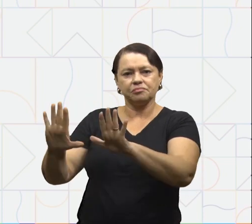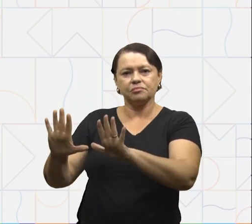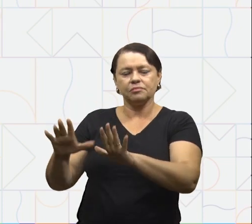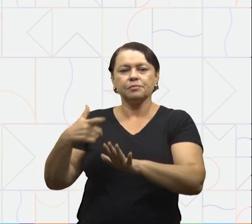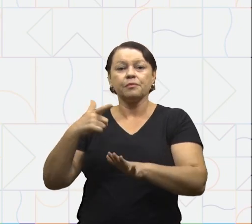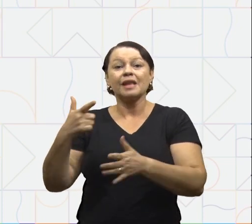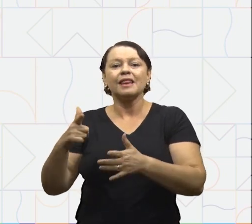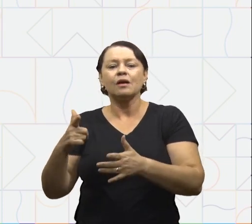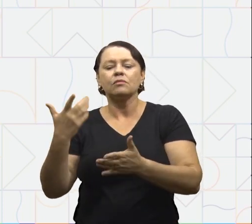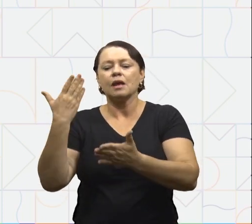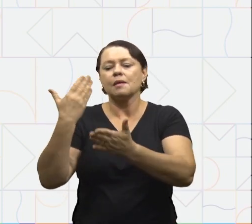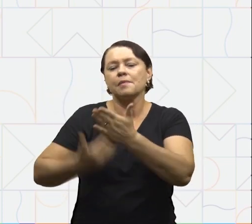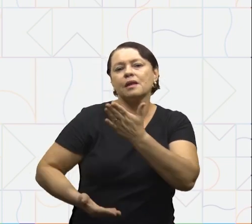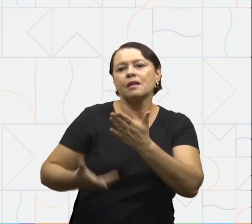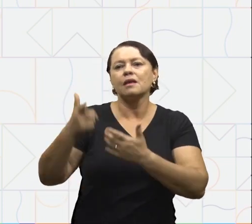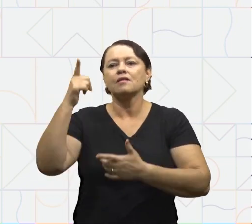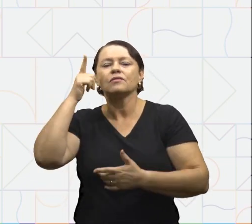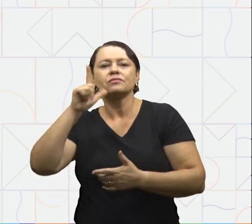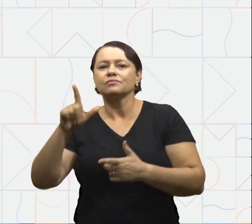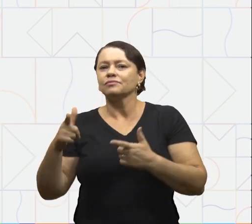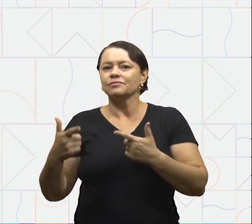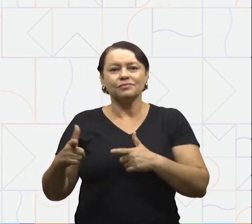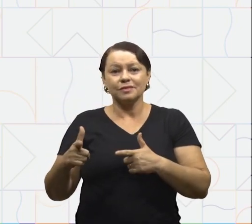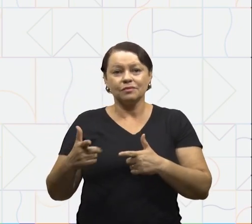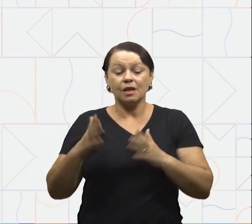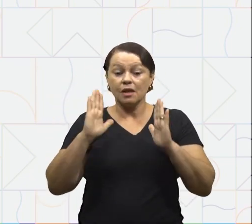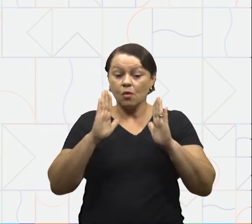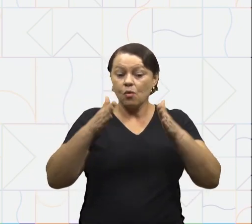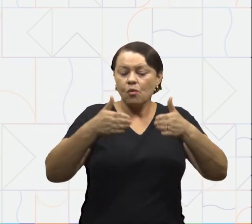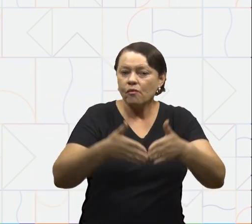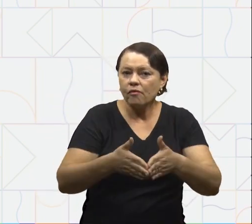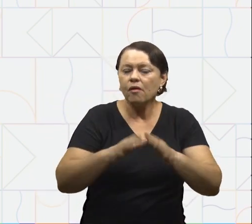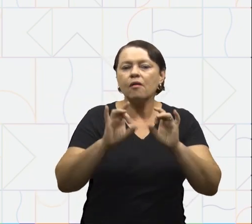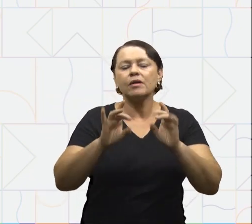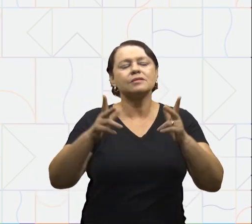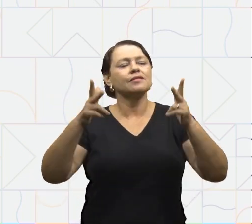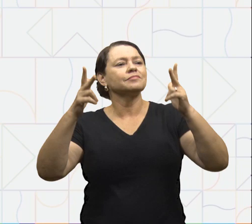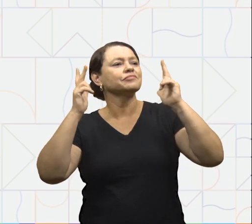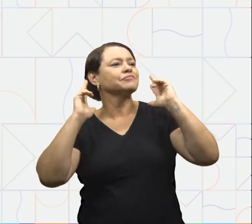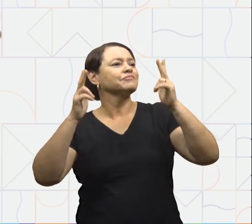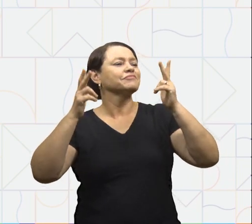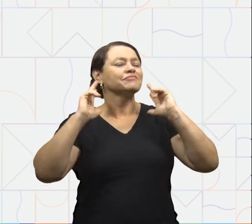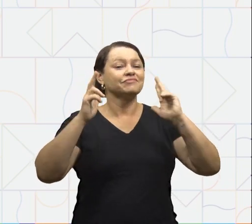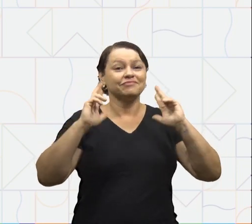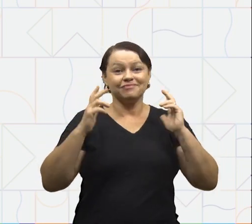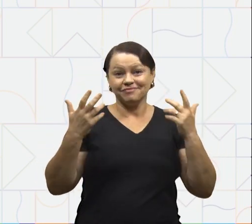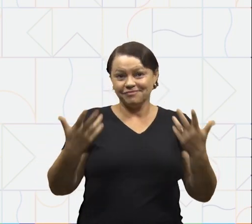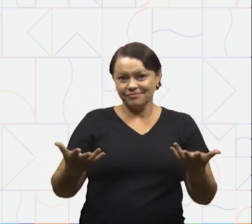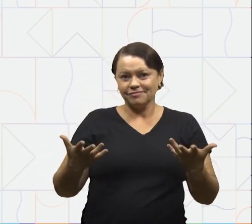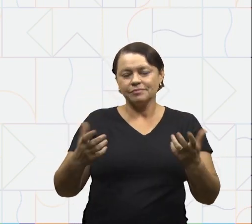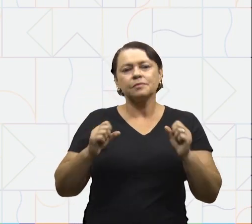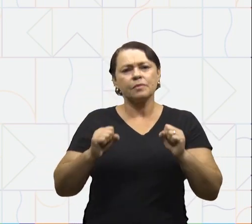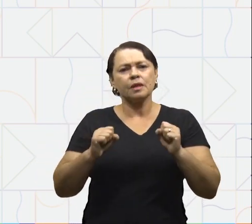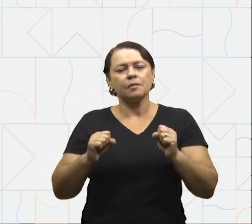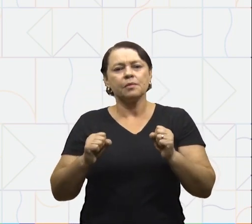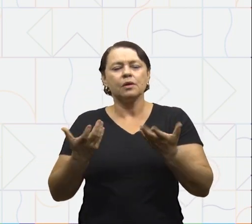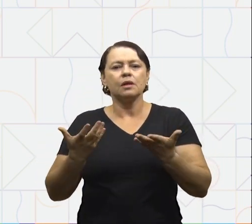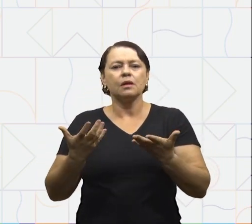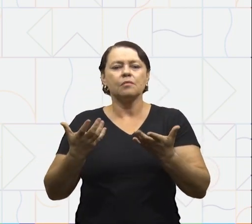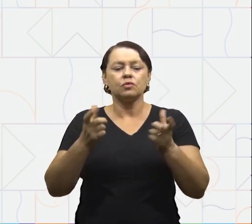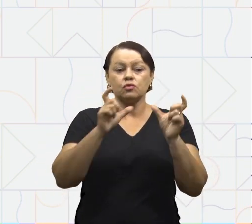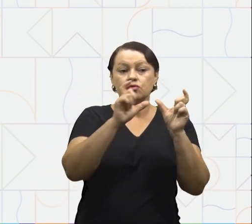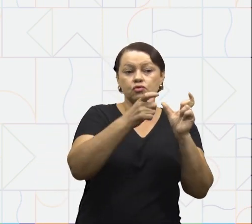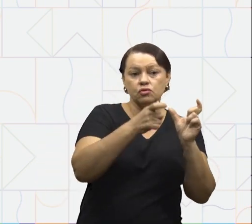livre. Não existe um vencedor e nem uma competição. O foco do brincar é a diversão. A gente pode